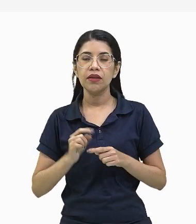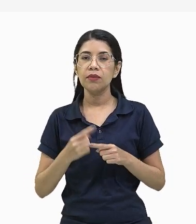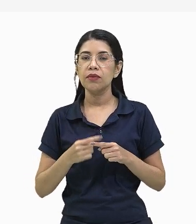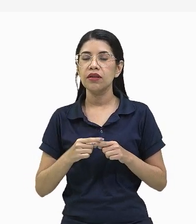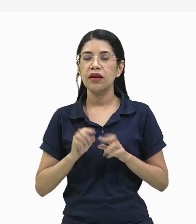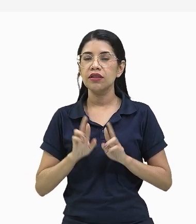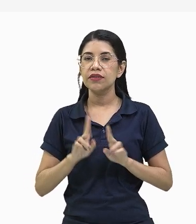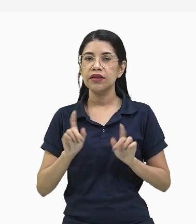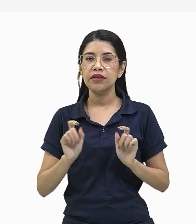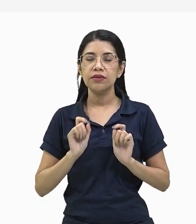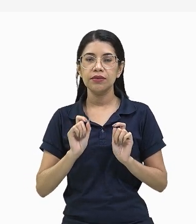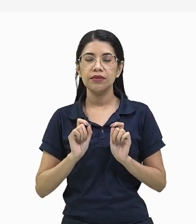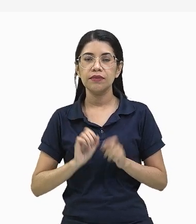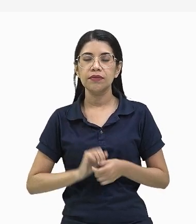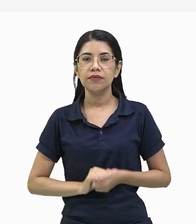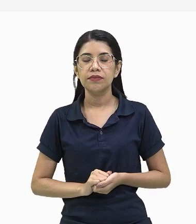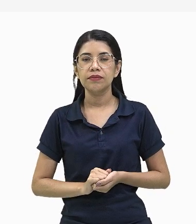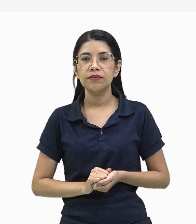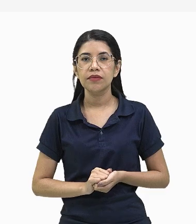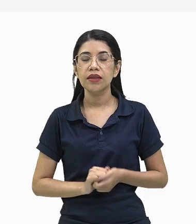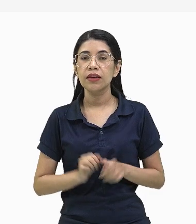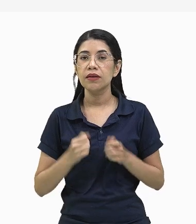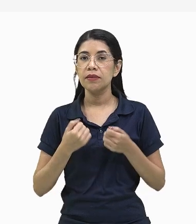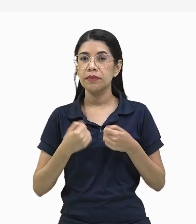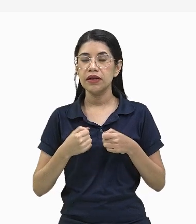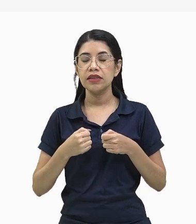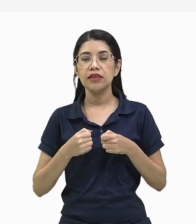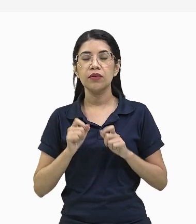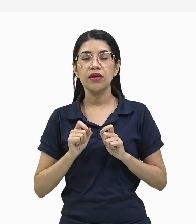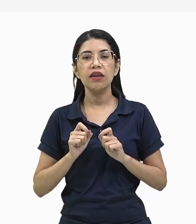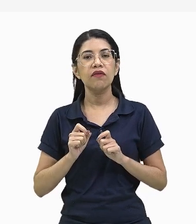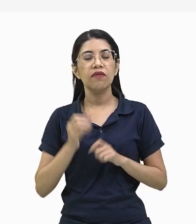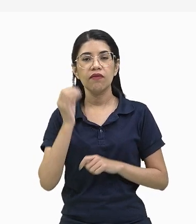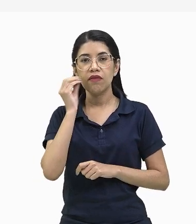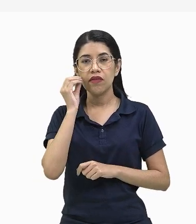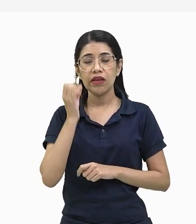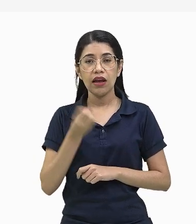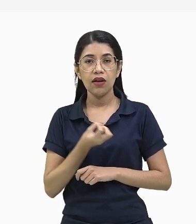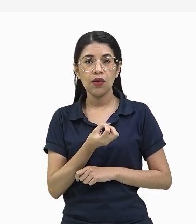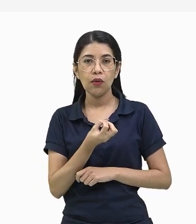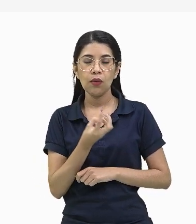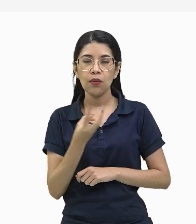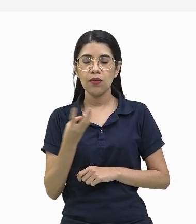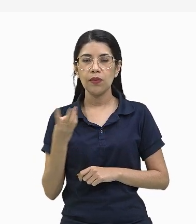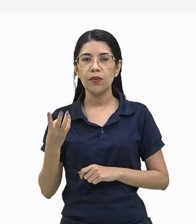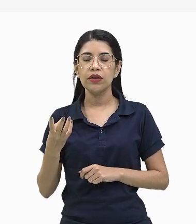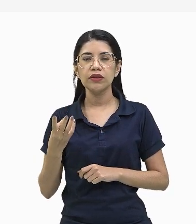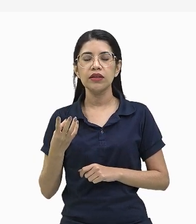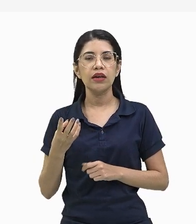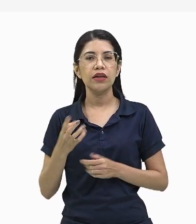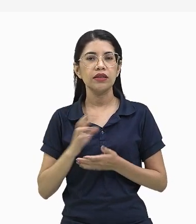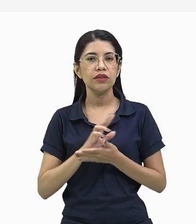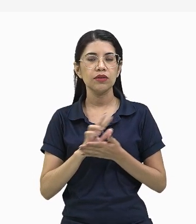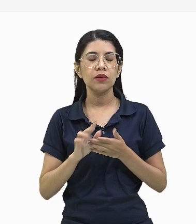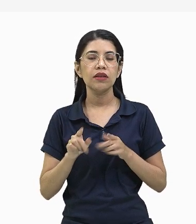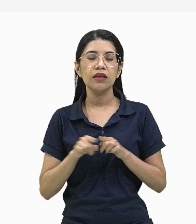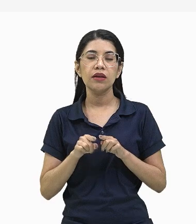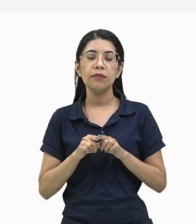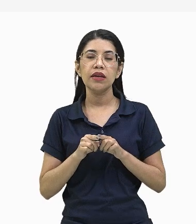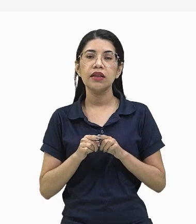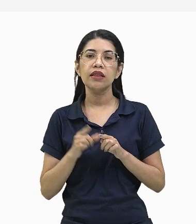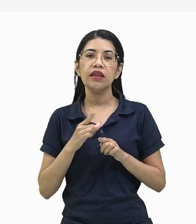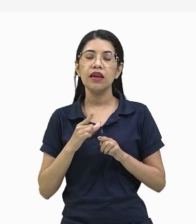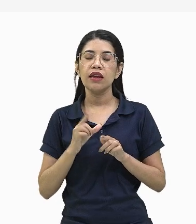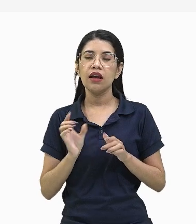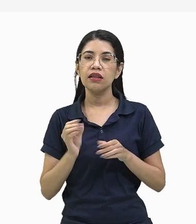no caso aqui, ó, precisa se quantificar, né? Então vai ter aí a questão da matemática junto,